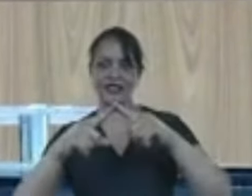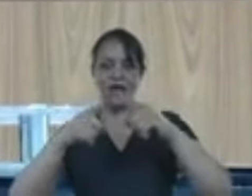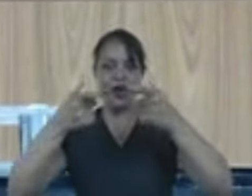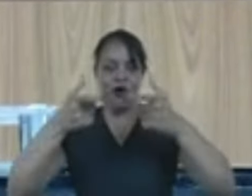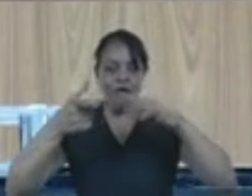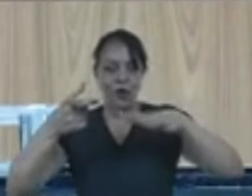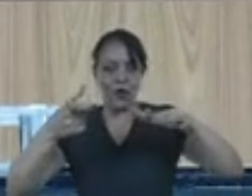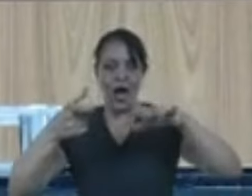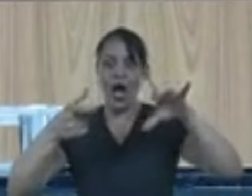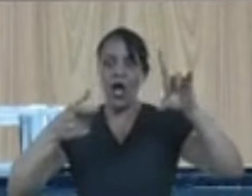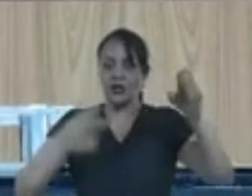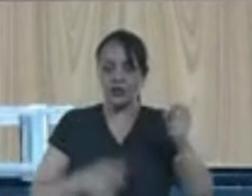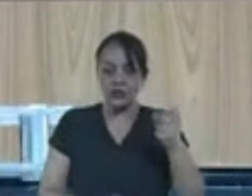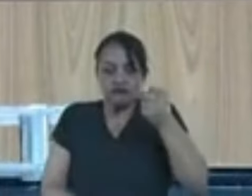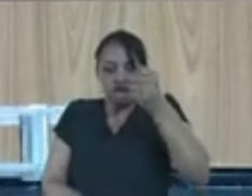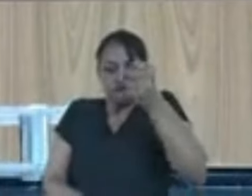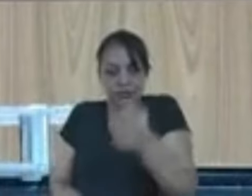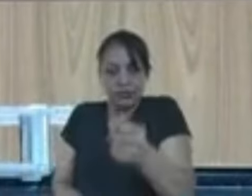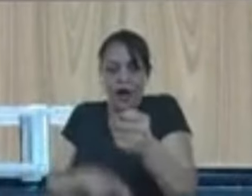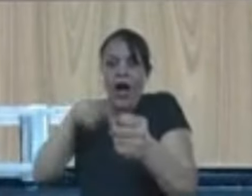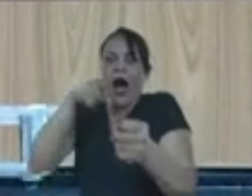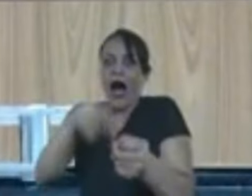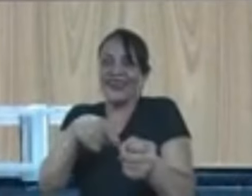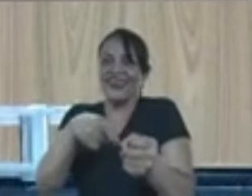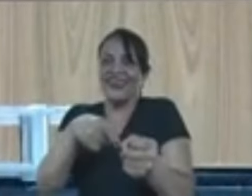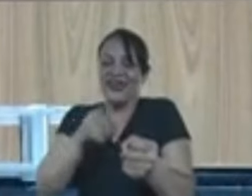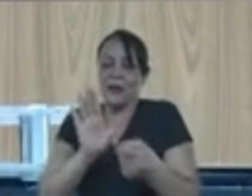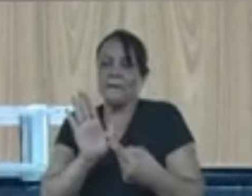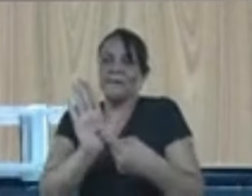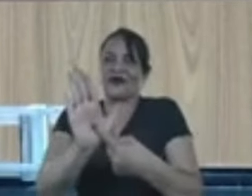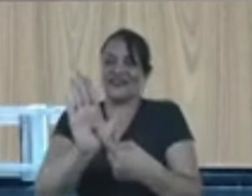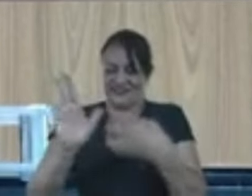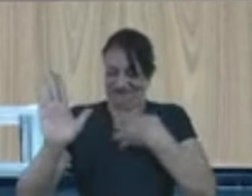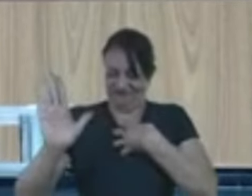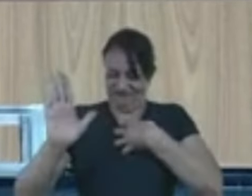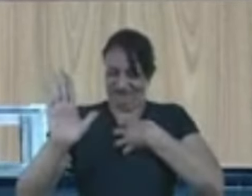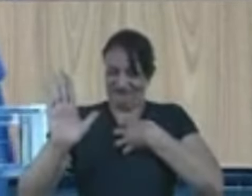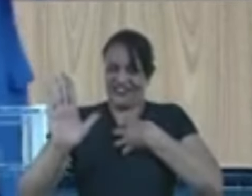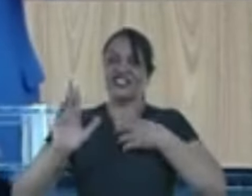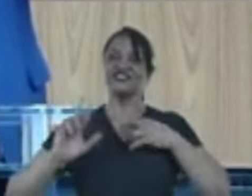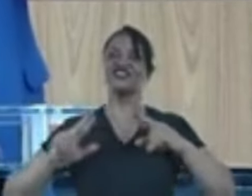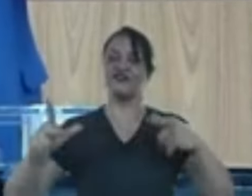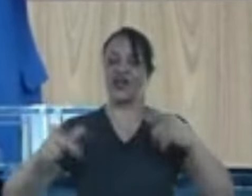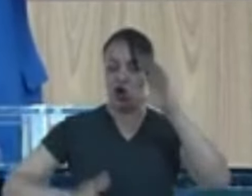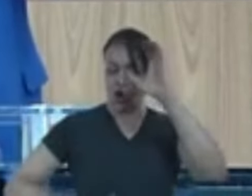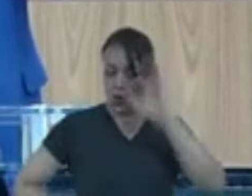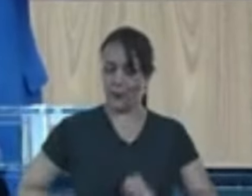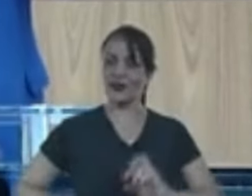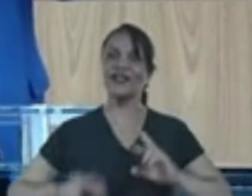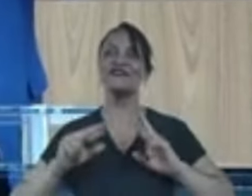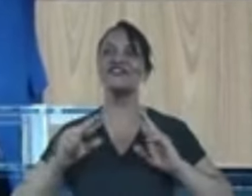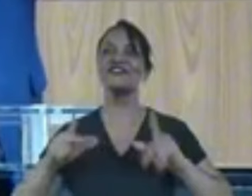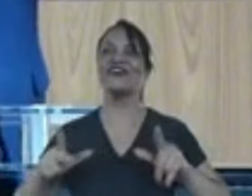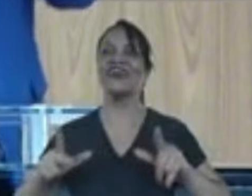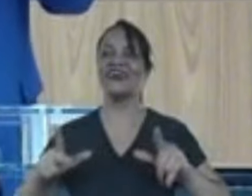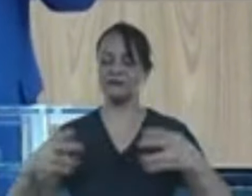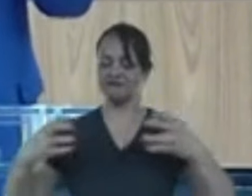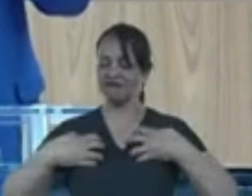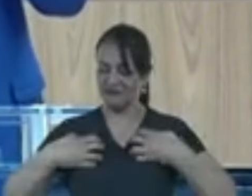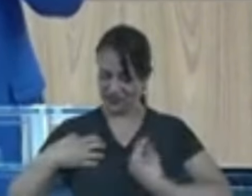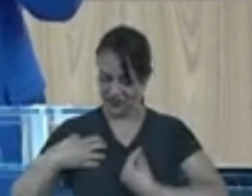fomos colocados, é lá que nós vamos fazer a diferença através do poder de Deus e da unção do Espírito Santo, que